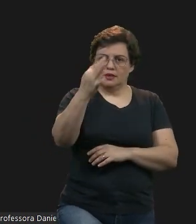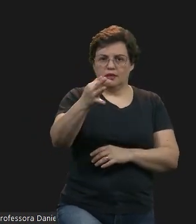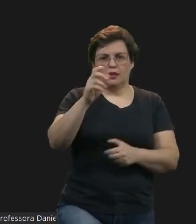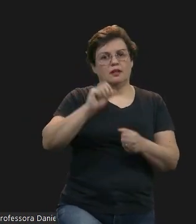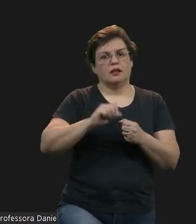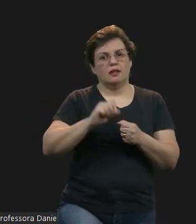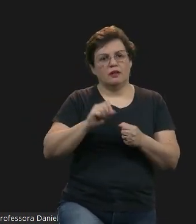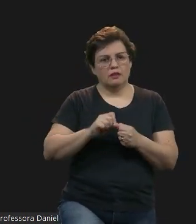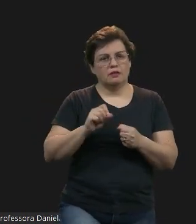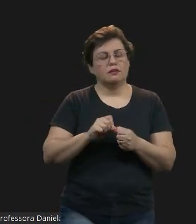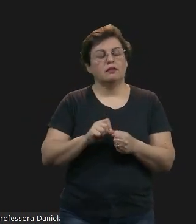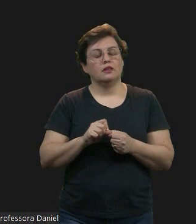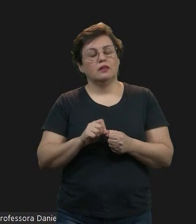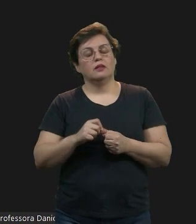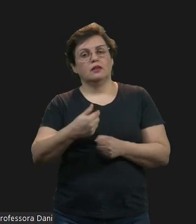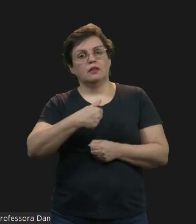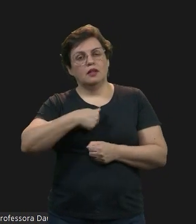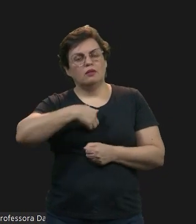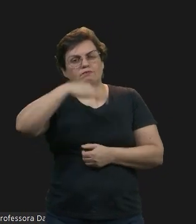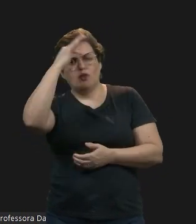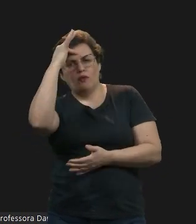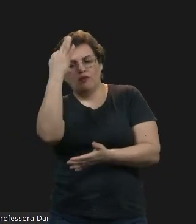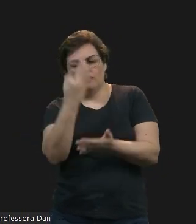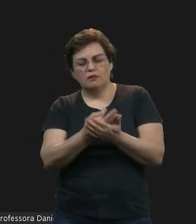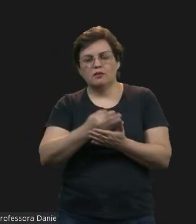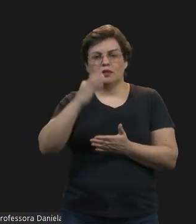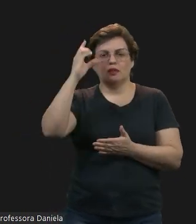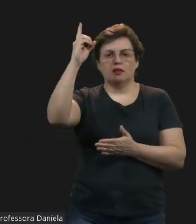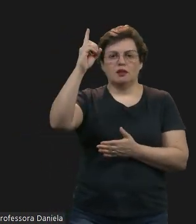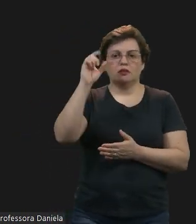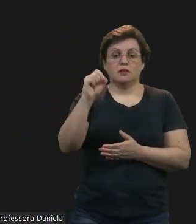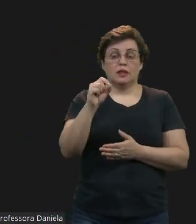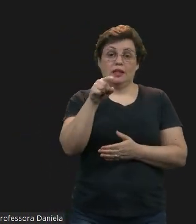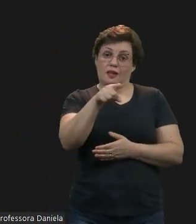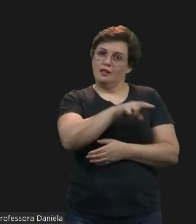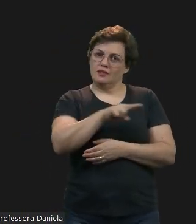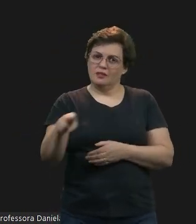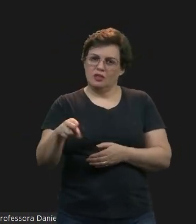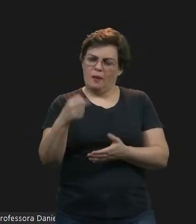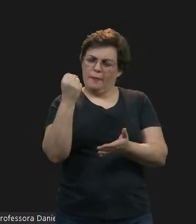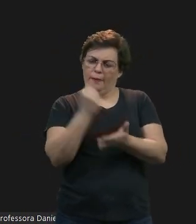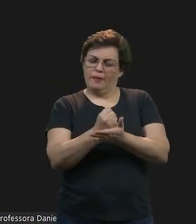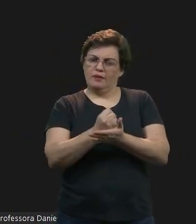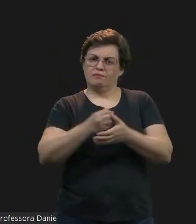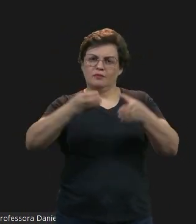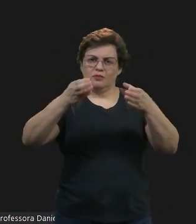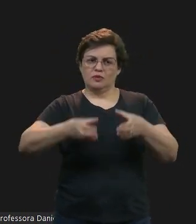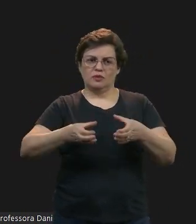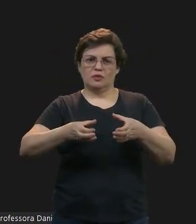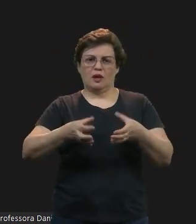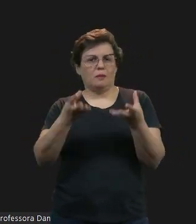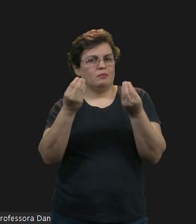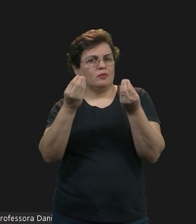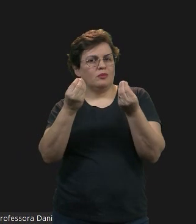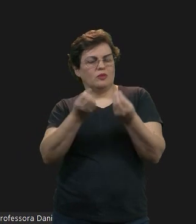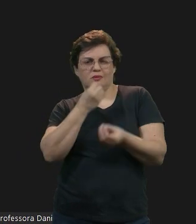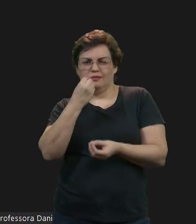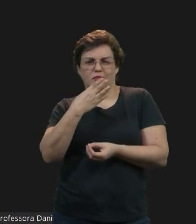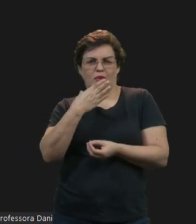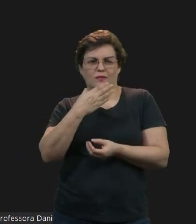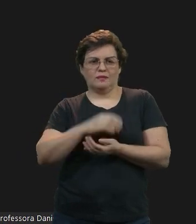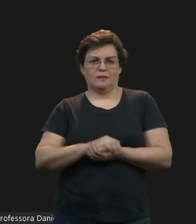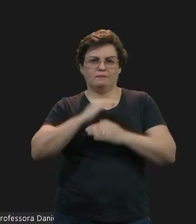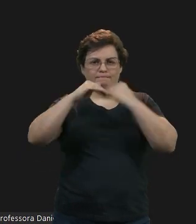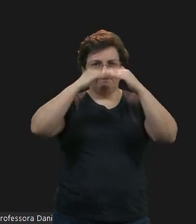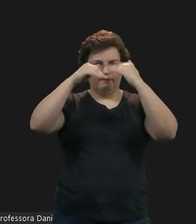concretizada e eu tenho fé em Deus que o nome do Célio vai estar cravado num lugar muito próspero. Eu